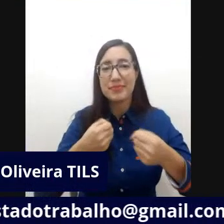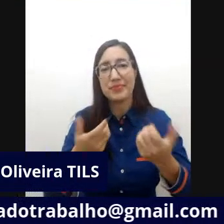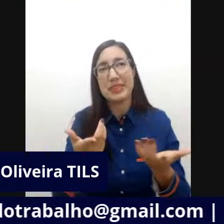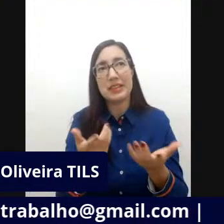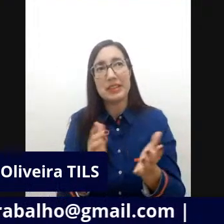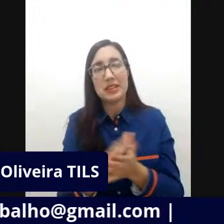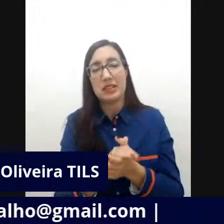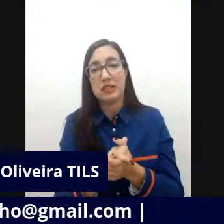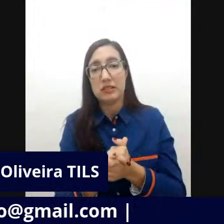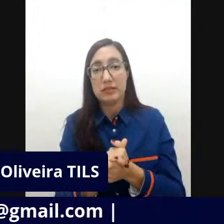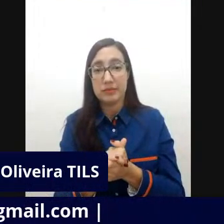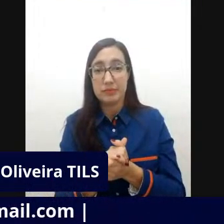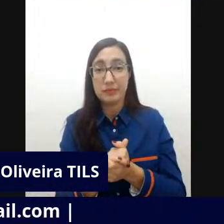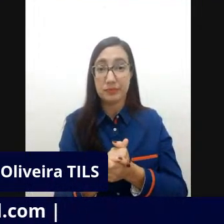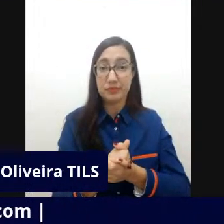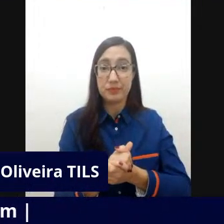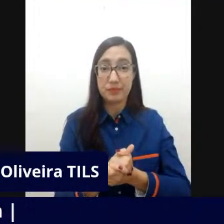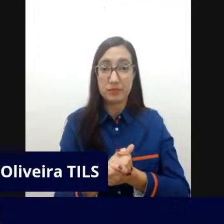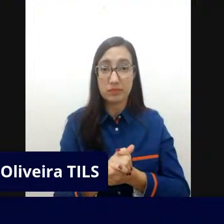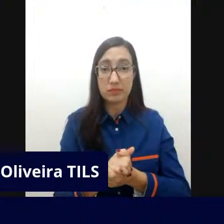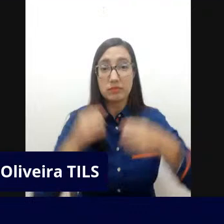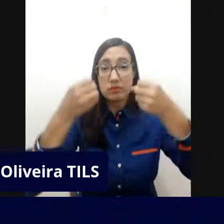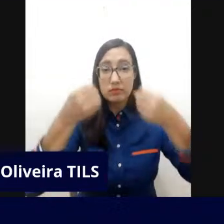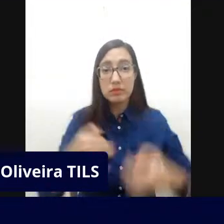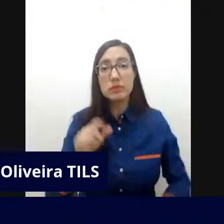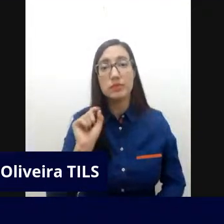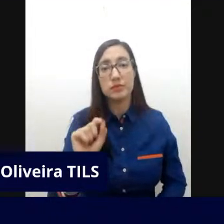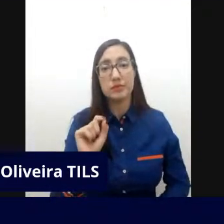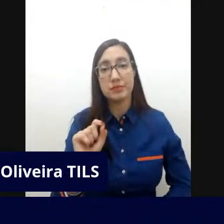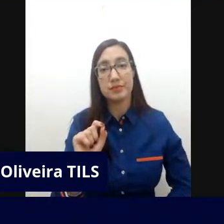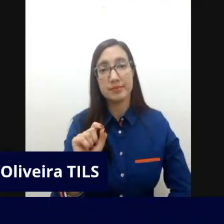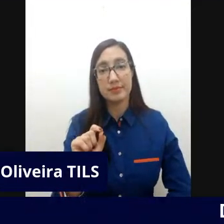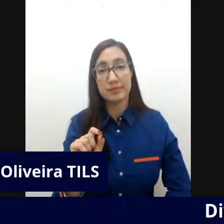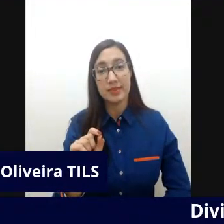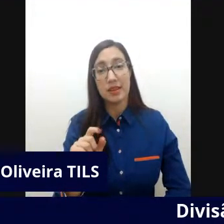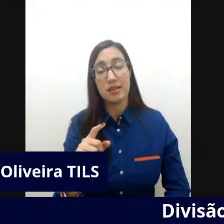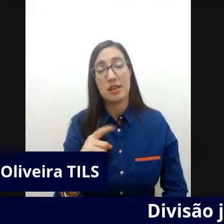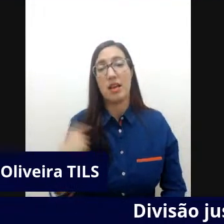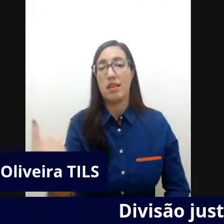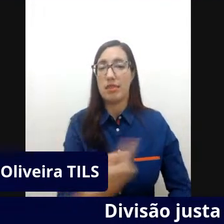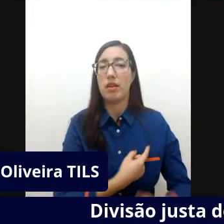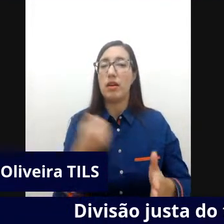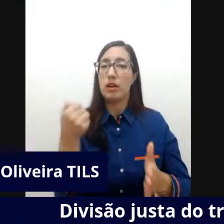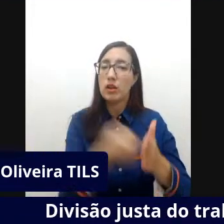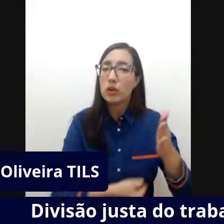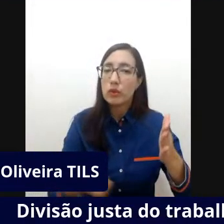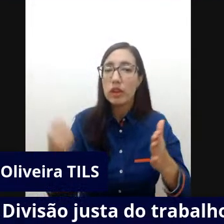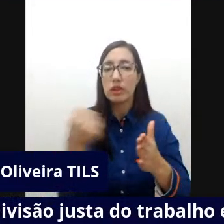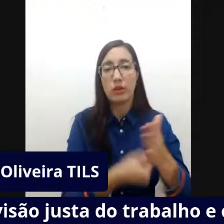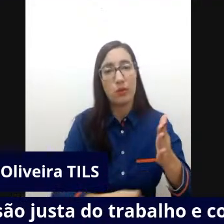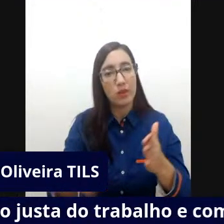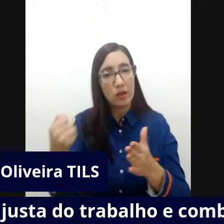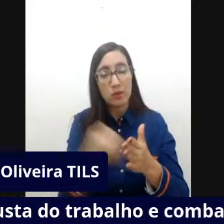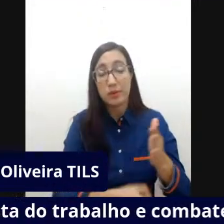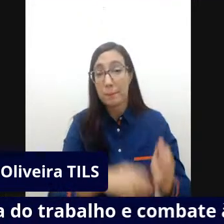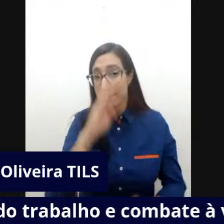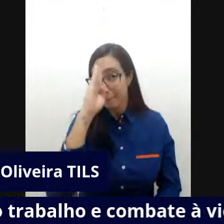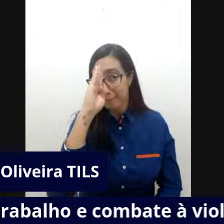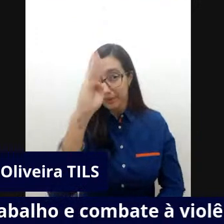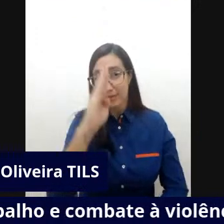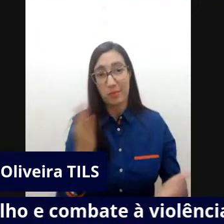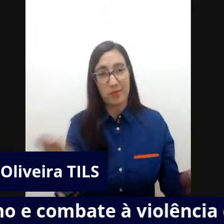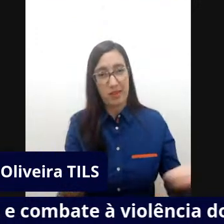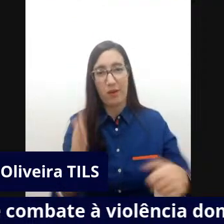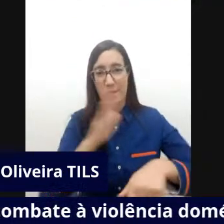século. E hoje a gente vê que toda a nossa luta, nesse momento de pandemia, quando a gente sempre buscou a valorização do trabalho